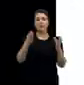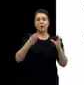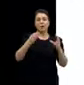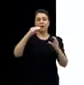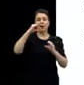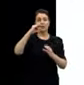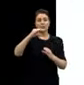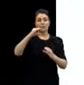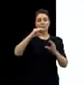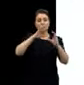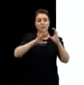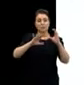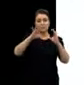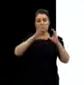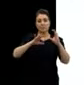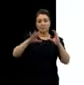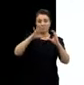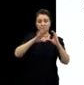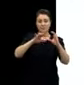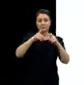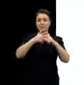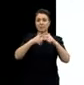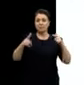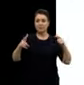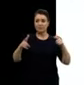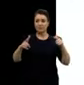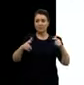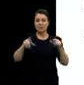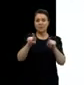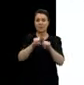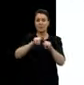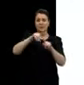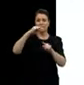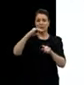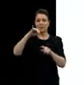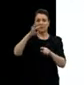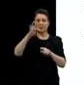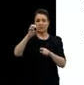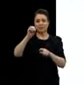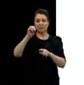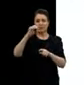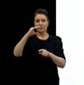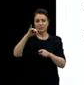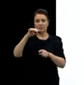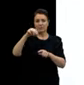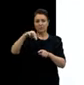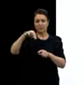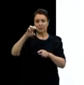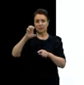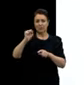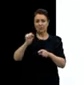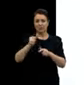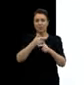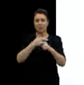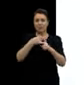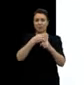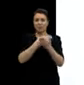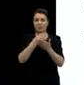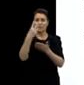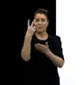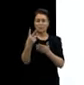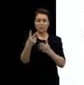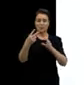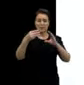se divide, que também essa fase é chamada de citocinese. Tá? Então, aqui são formadas 2 células, ó,